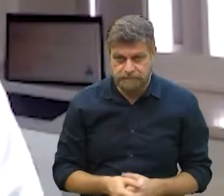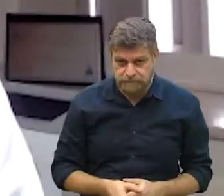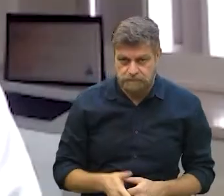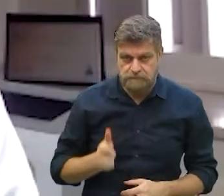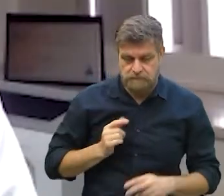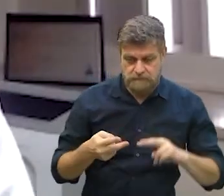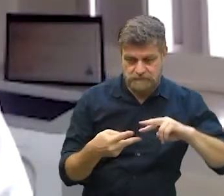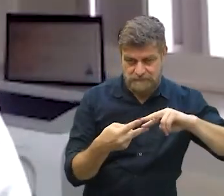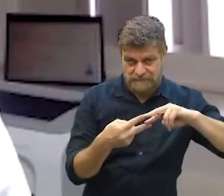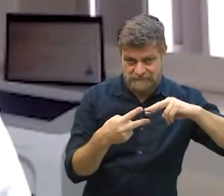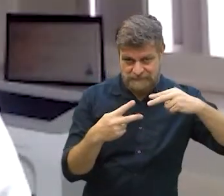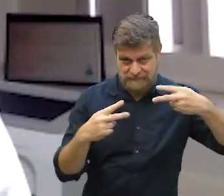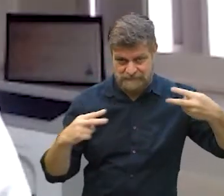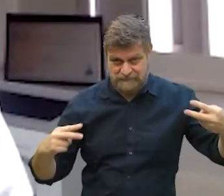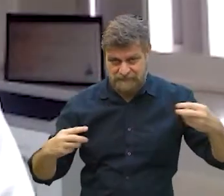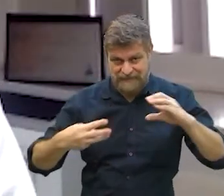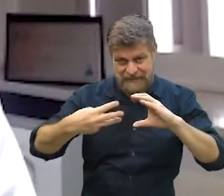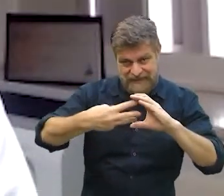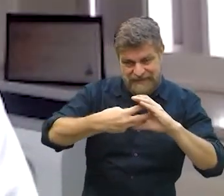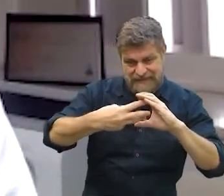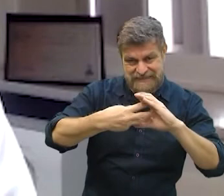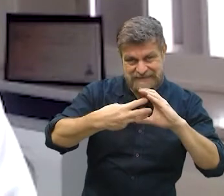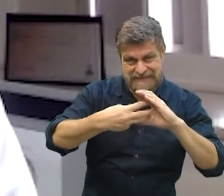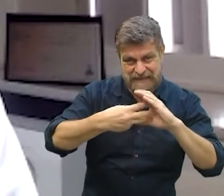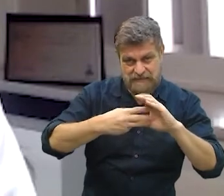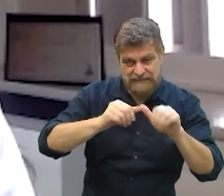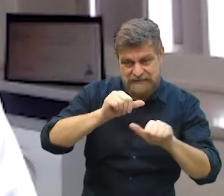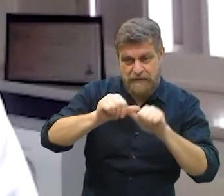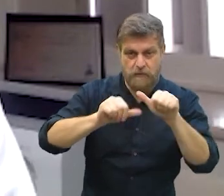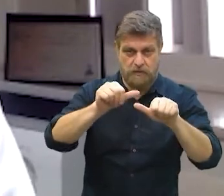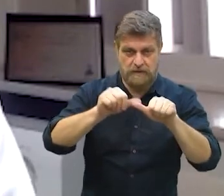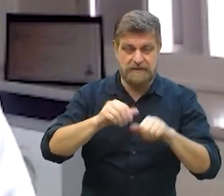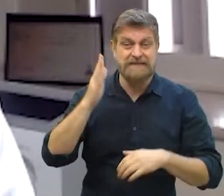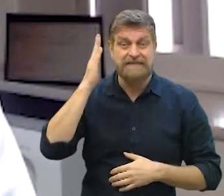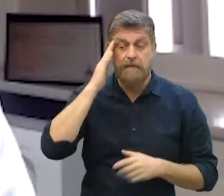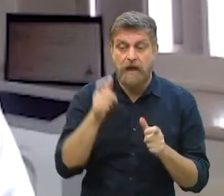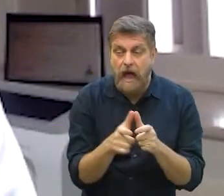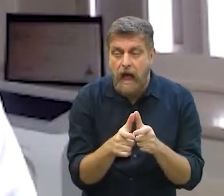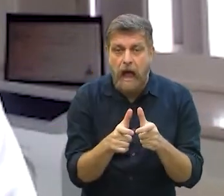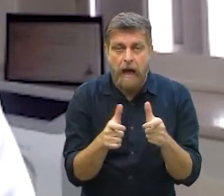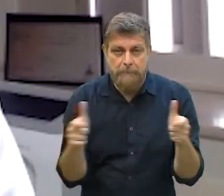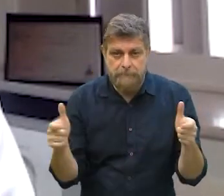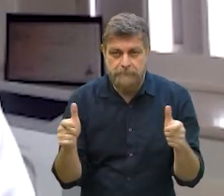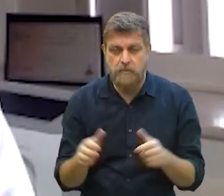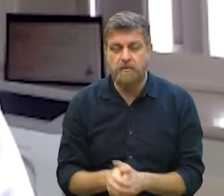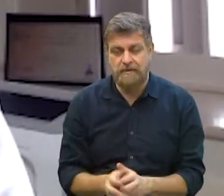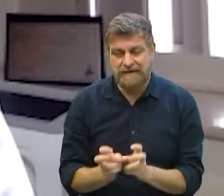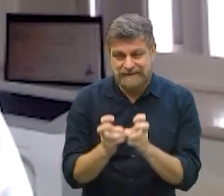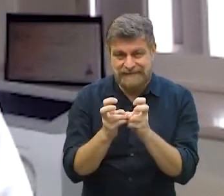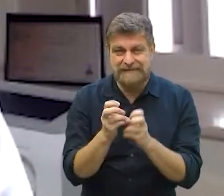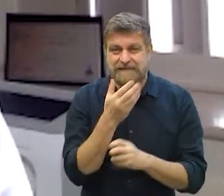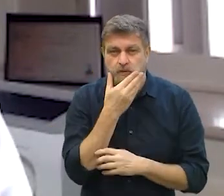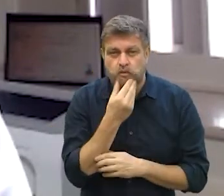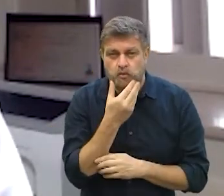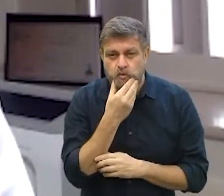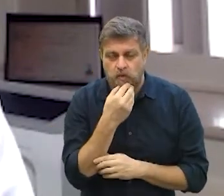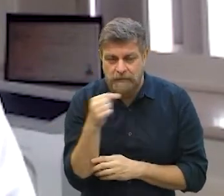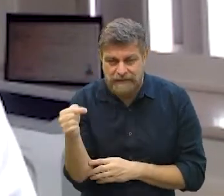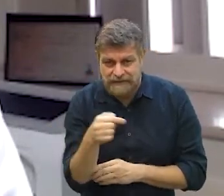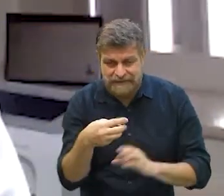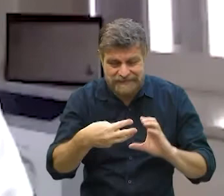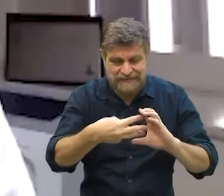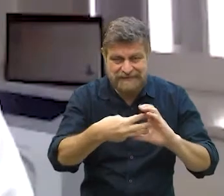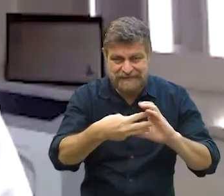são mutações. A gente já sabe que a maior parte dos cânceres que nós temos na população masculina e feminina são as próprias células